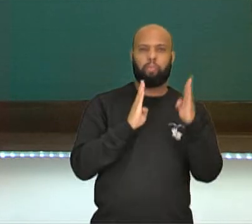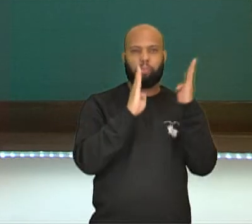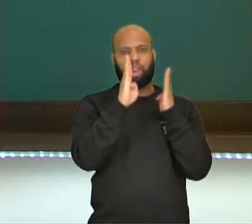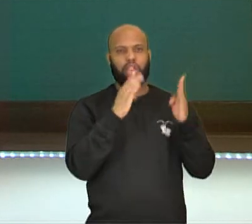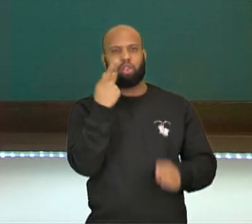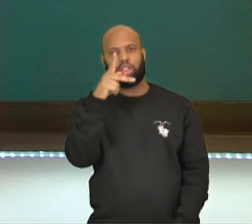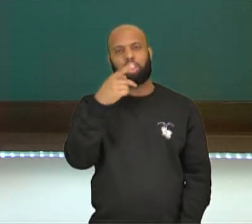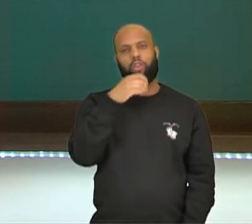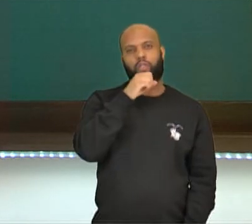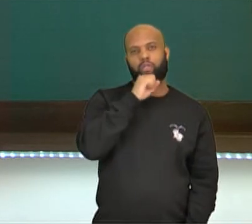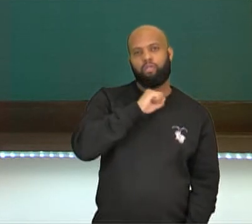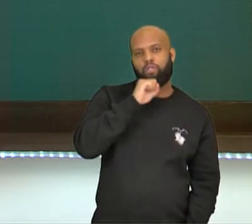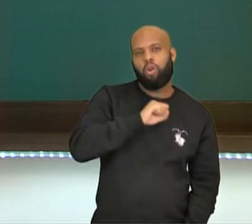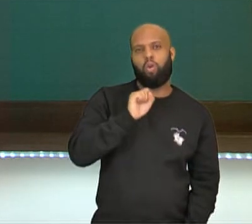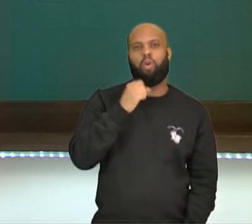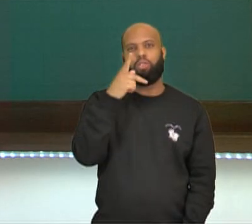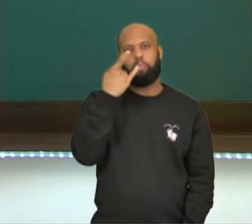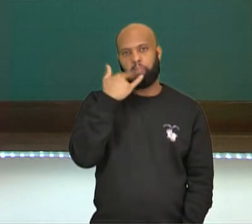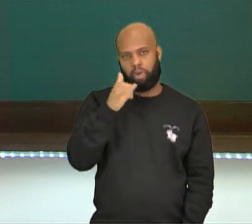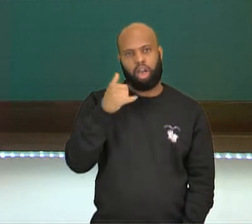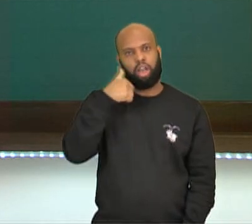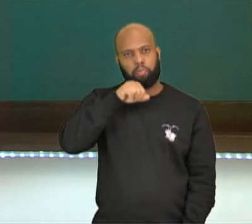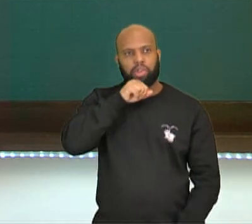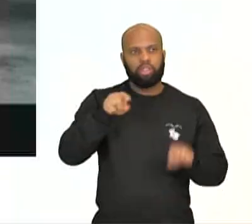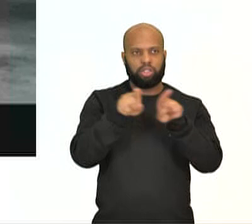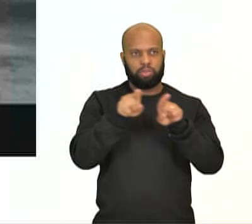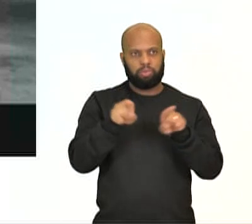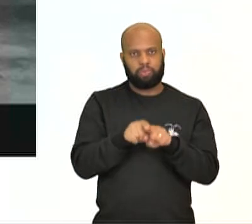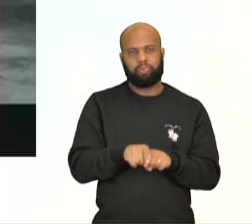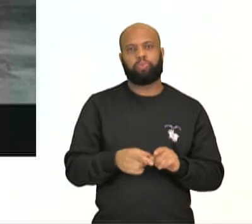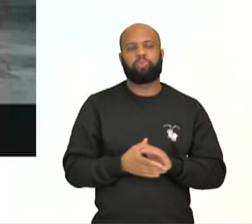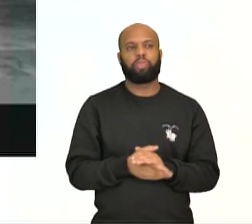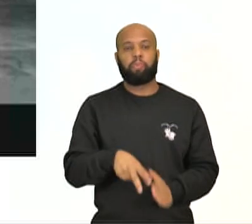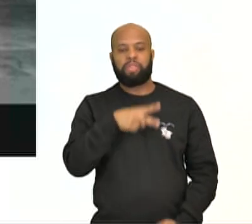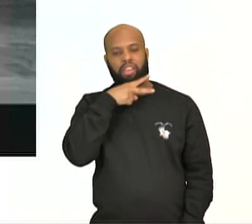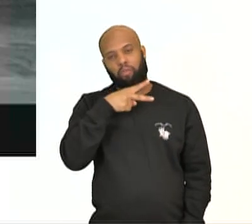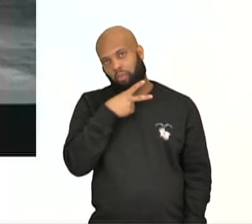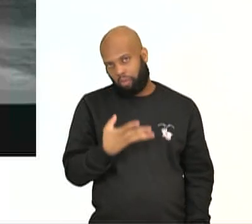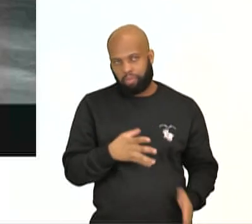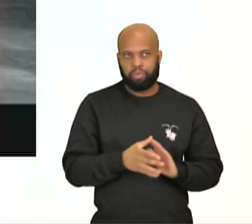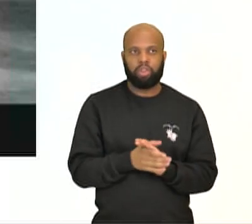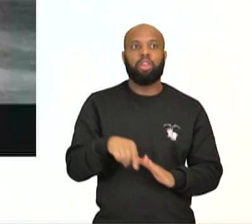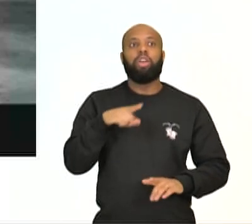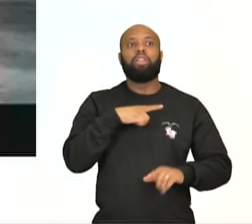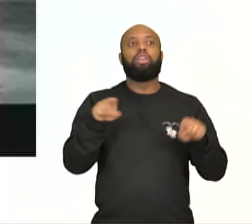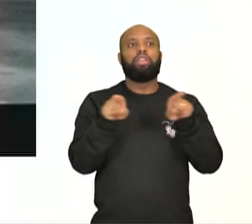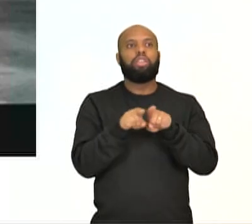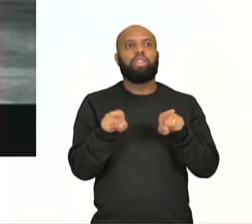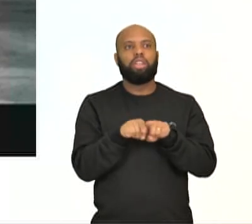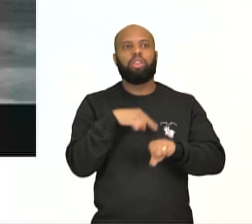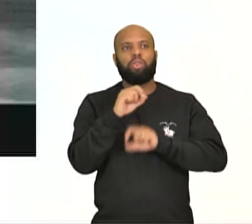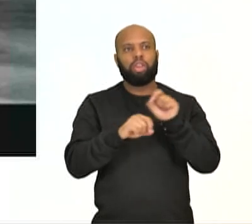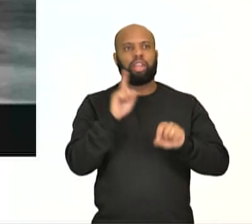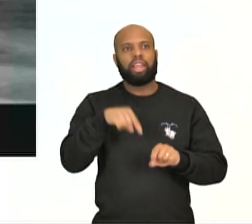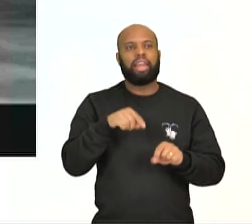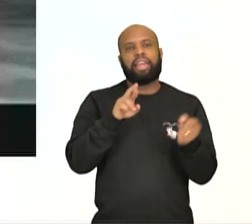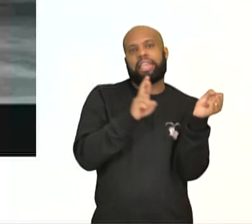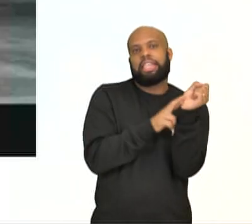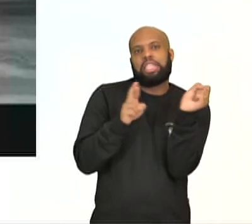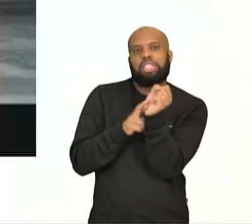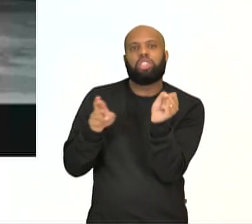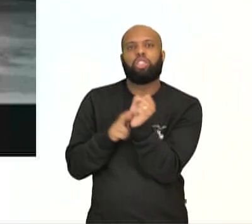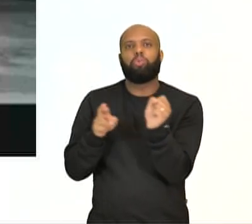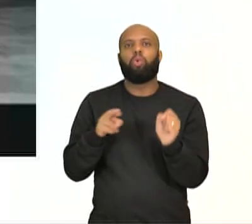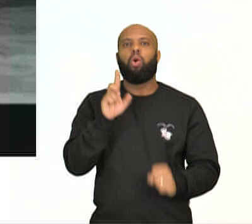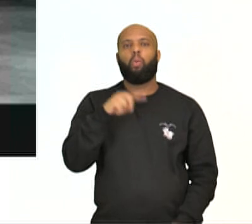dos pais, bisavós. Tiveram força também os ritmos latinos, então os nossos ritmos latinos